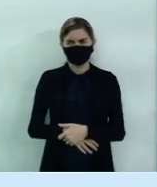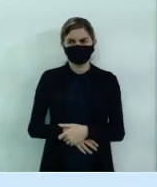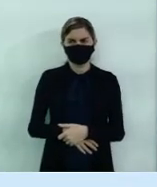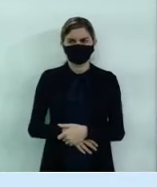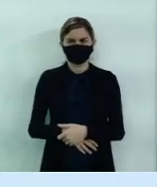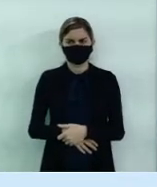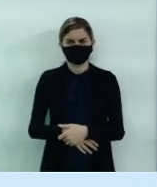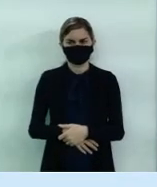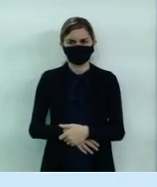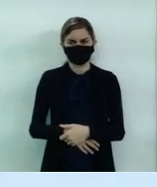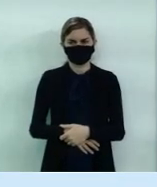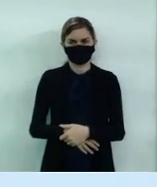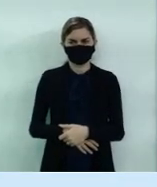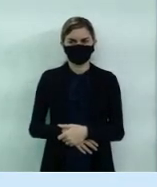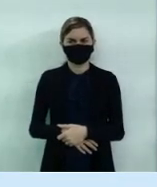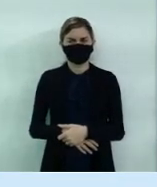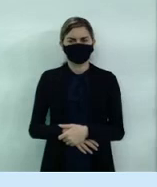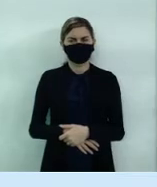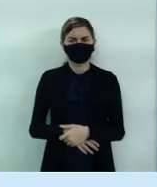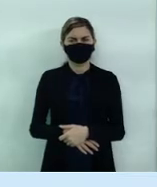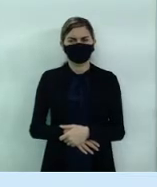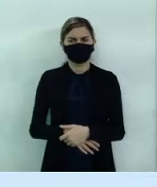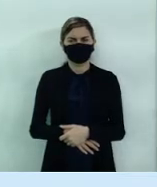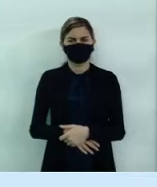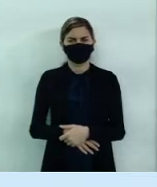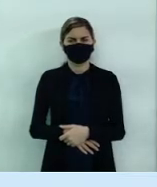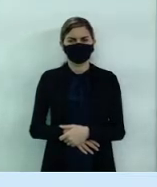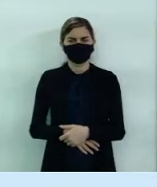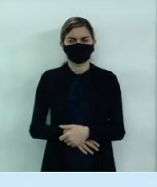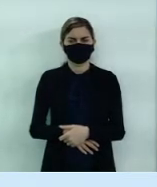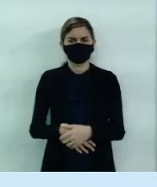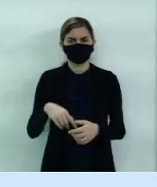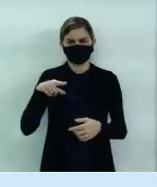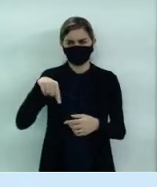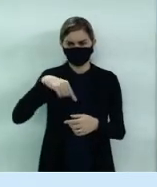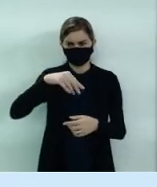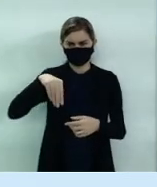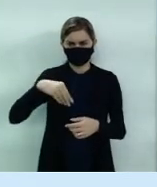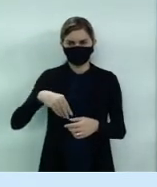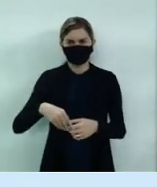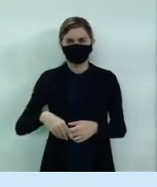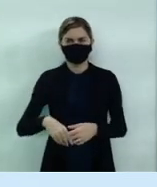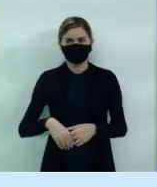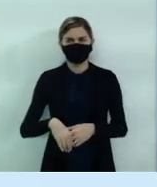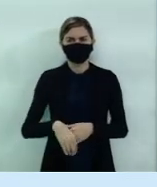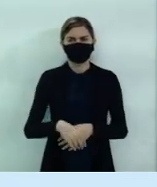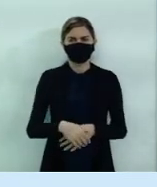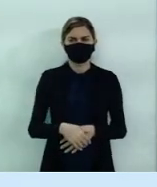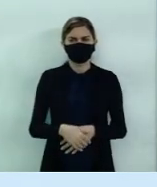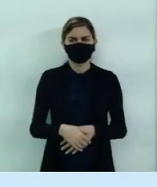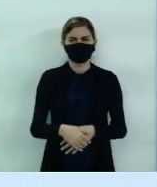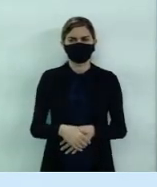Bom, tá aqui o tecido, né? Vou colocar aqui por cima da minha mancha.